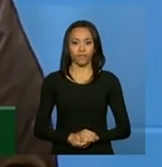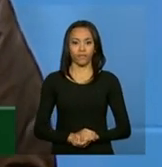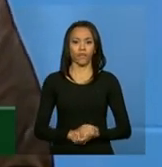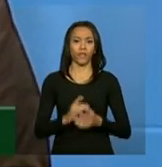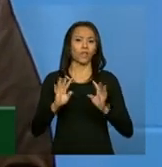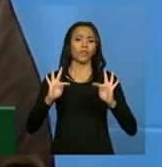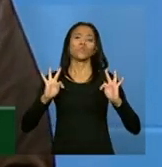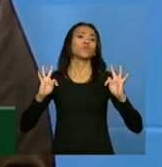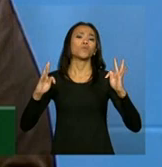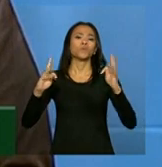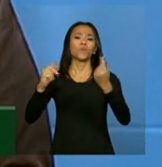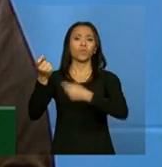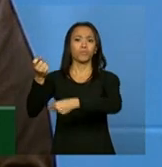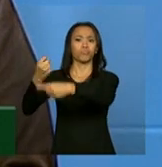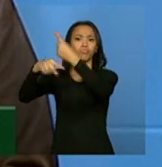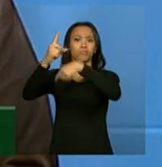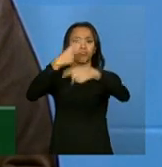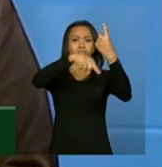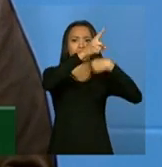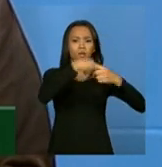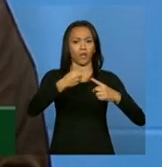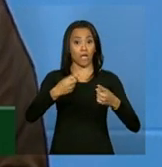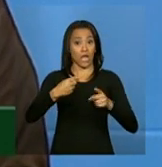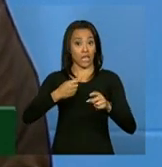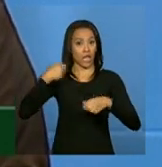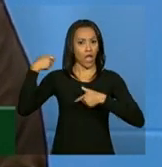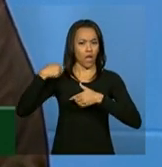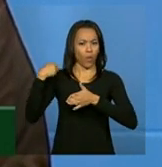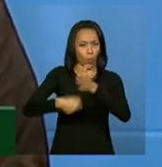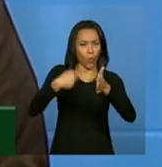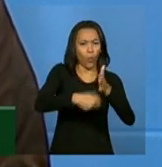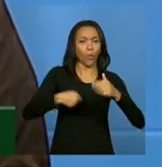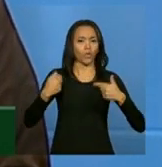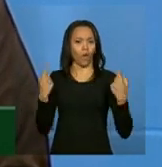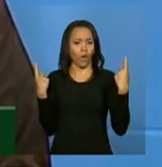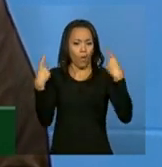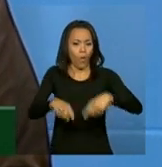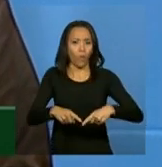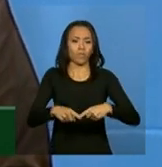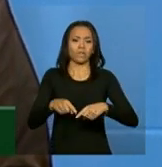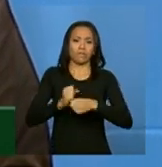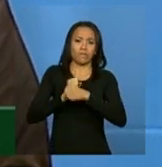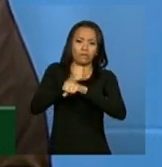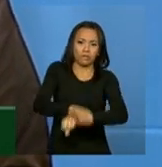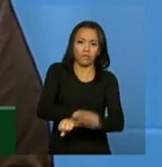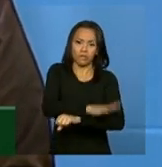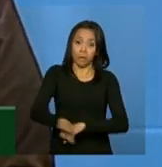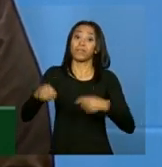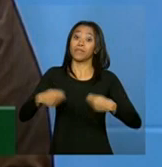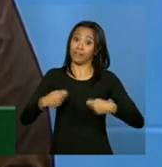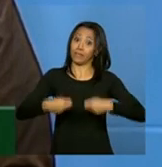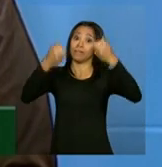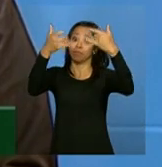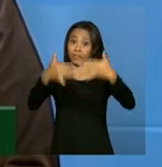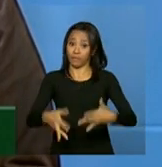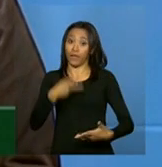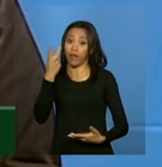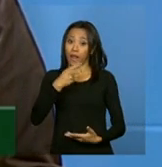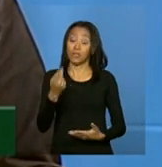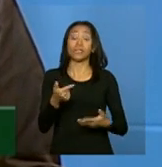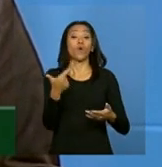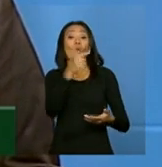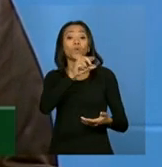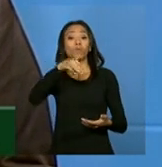todo o progresso que foi realizado na luta contra o trabalho infantil precisa ser dita que nessa conferência, além do mapa de Haia,